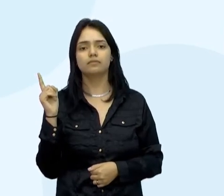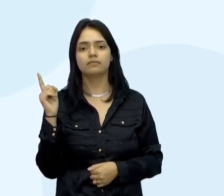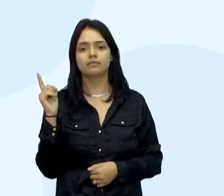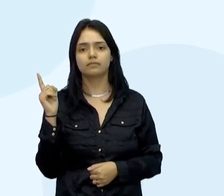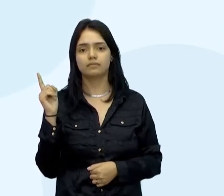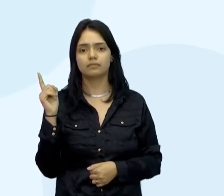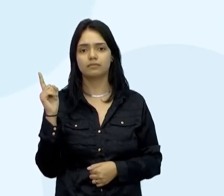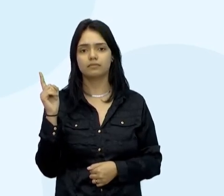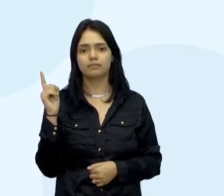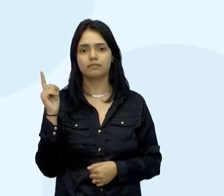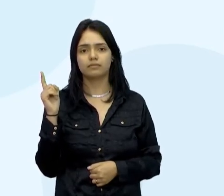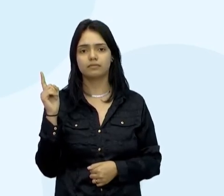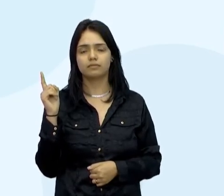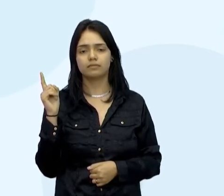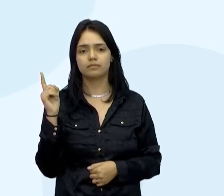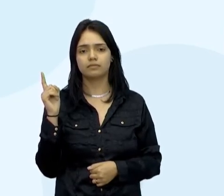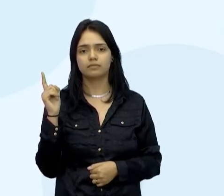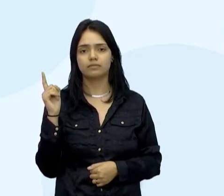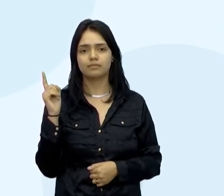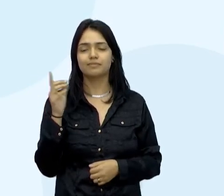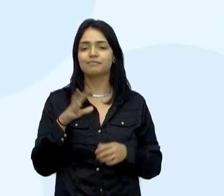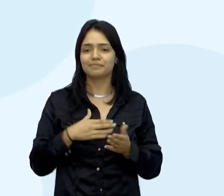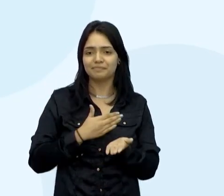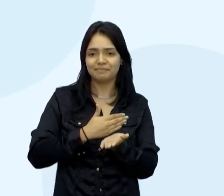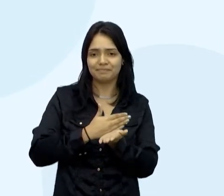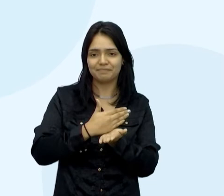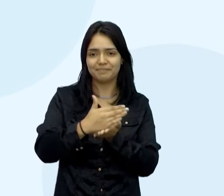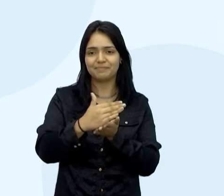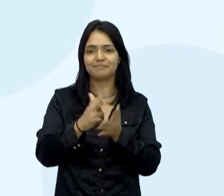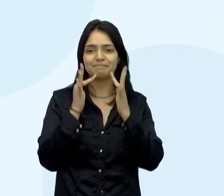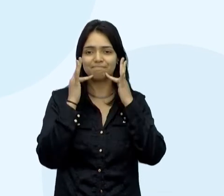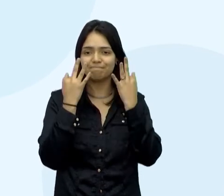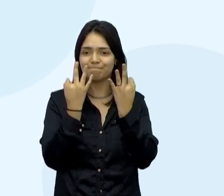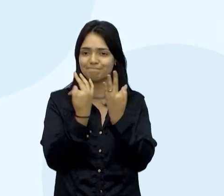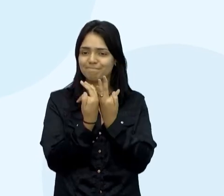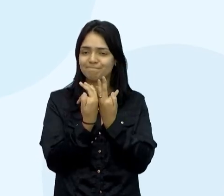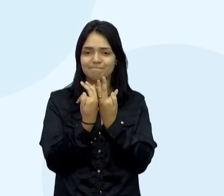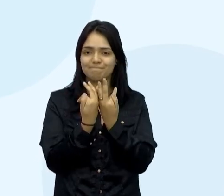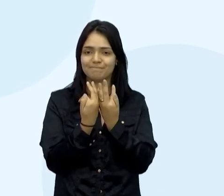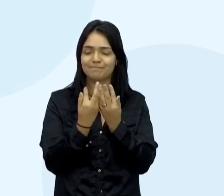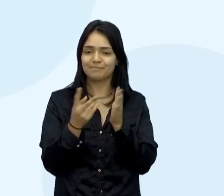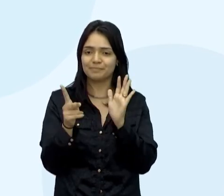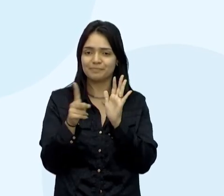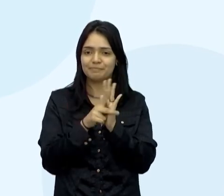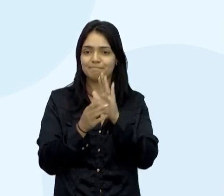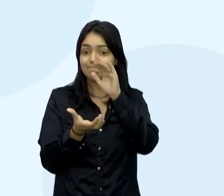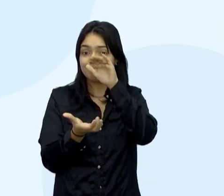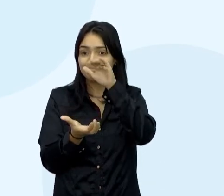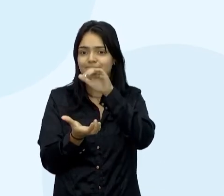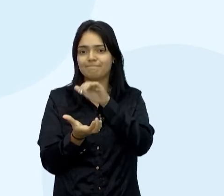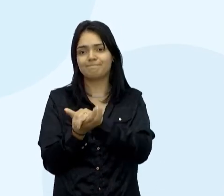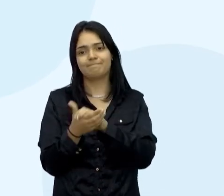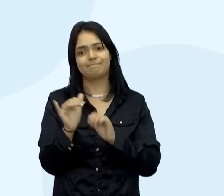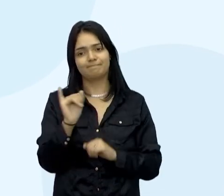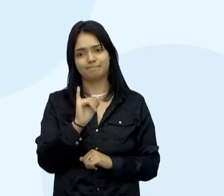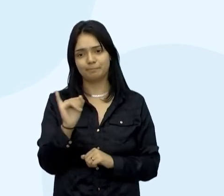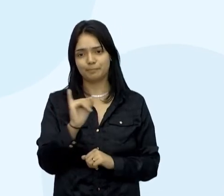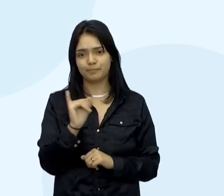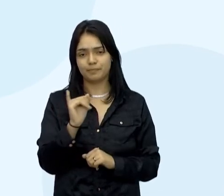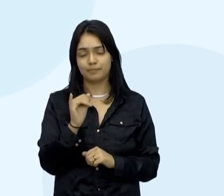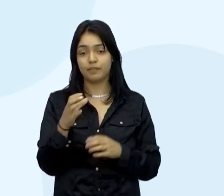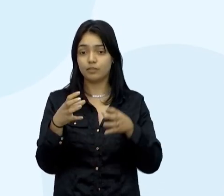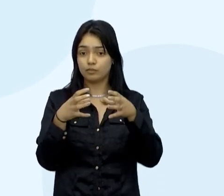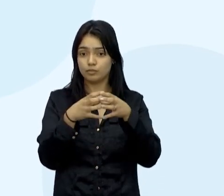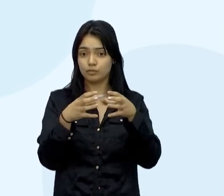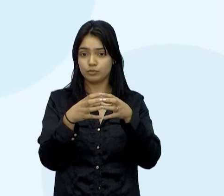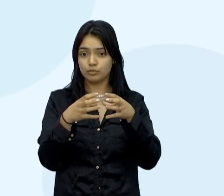consanguinidade, né? Então aqui eu apresento indivíduos da mesma família que se casaram. Esse segundo grupo, então,